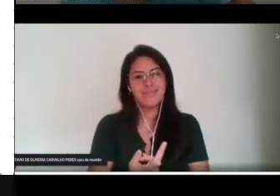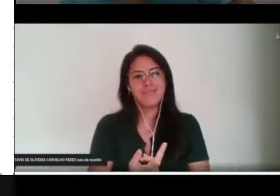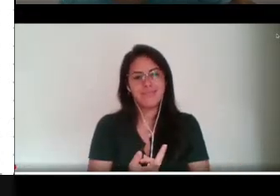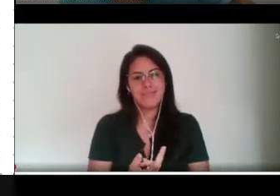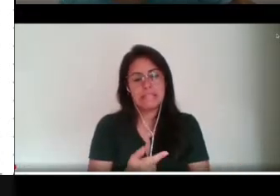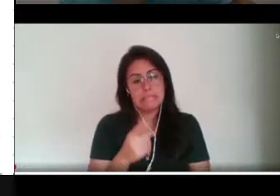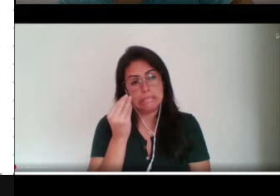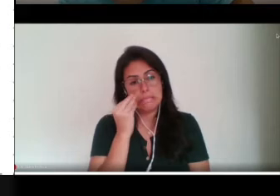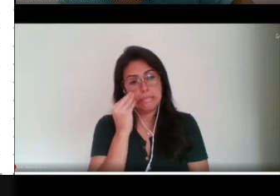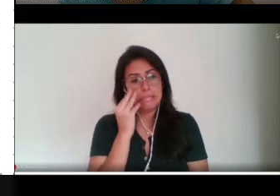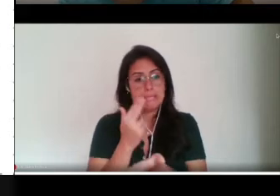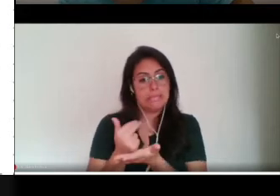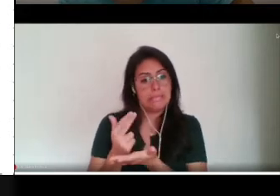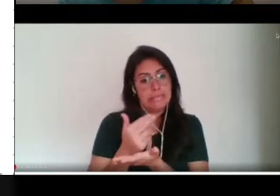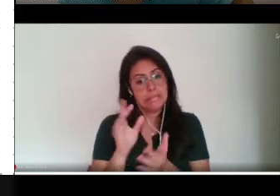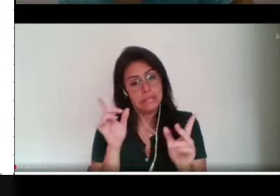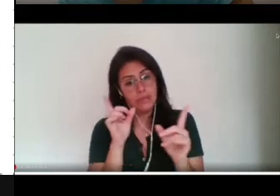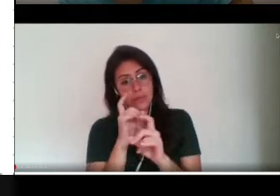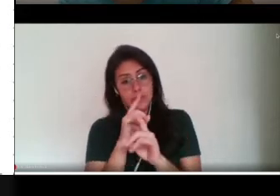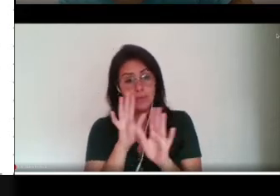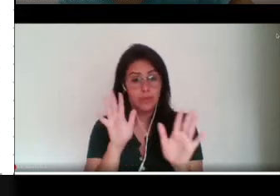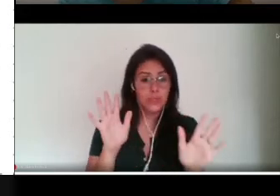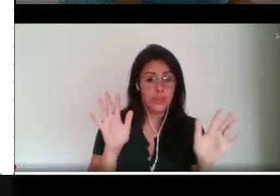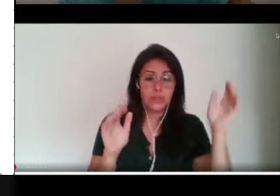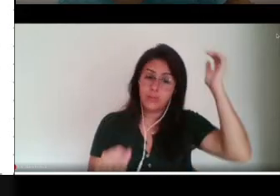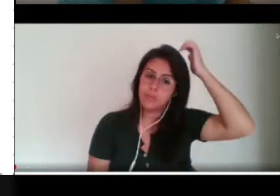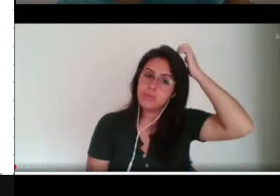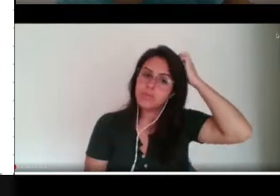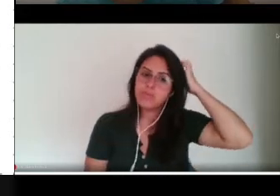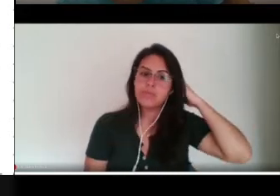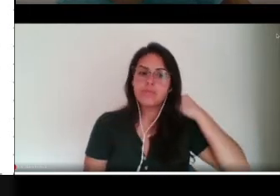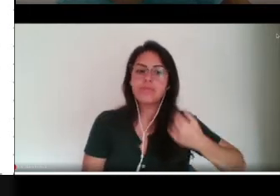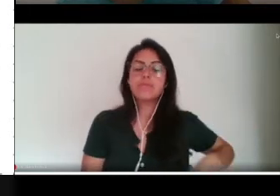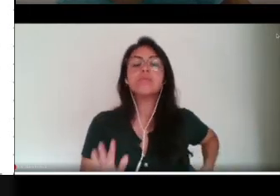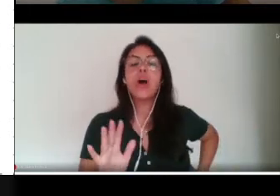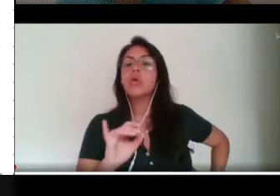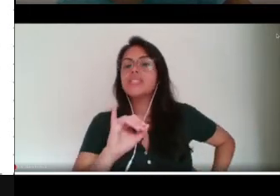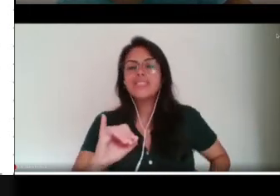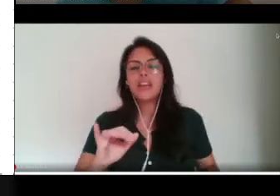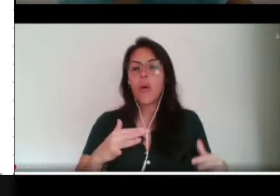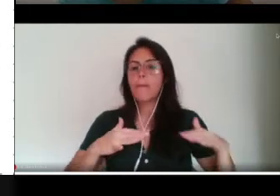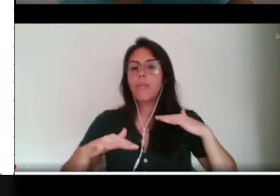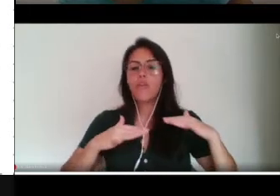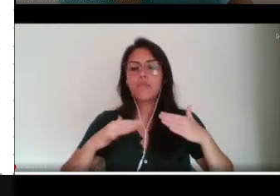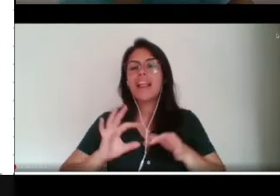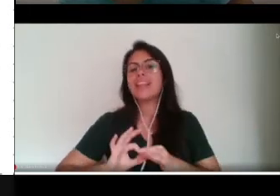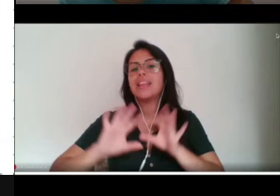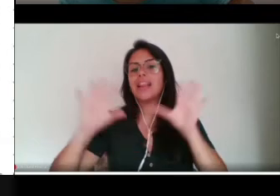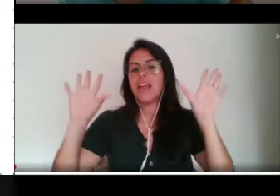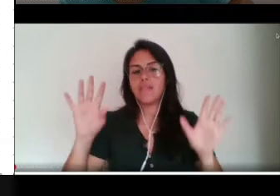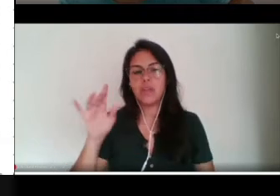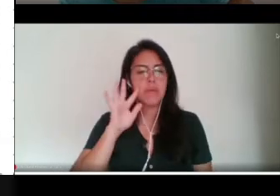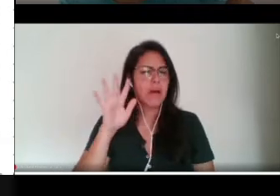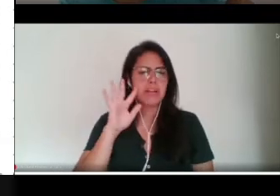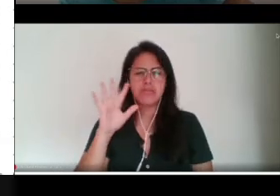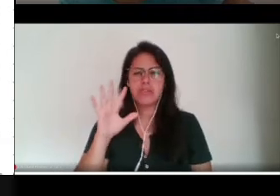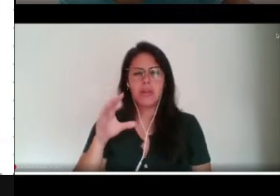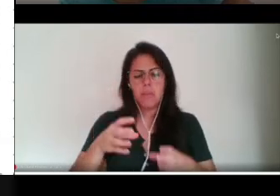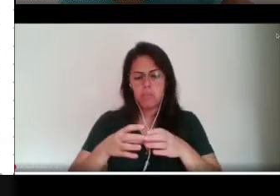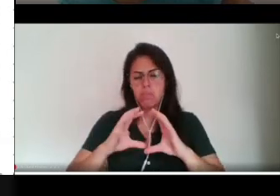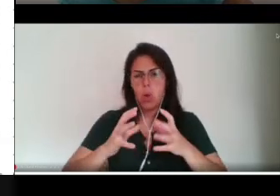No movimento de queda livre, né? Por exemplo, em que uma bola sai do solo, sobe e depois desce,